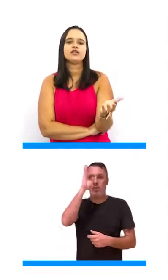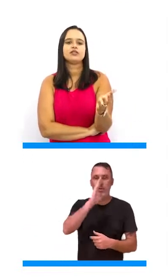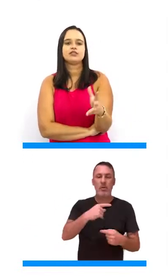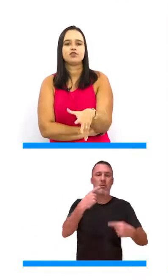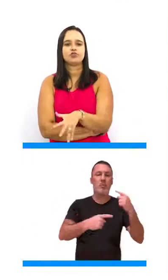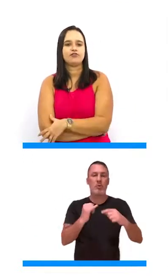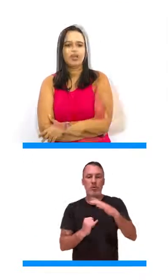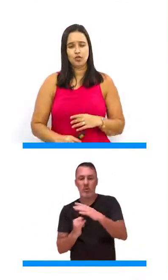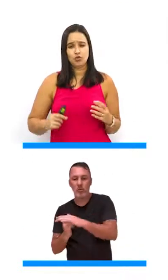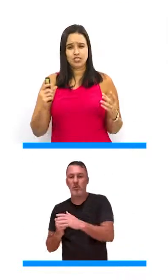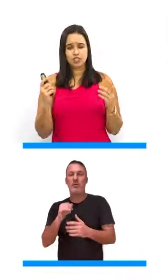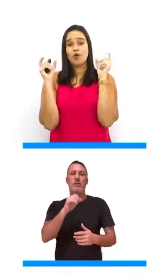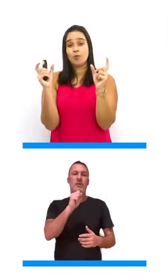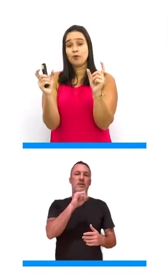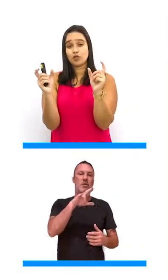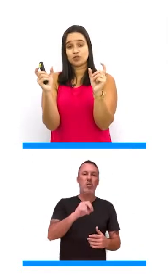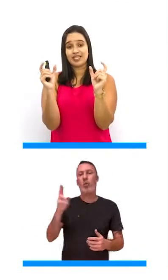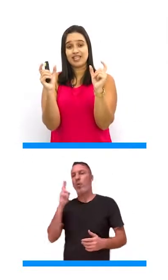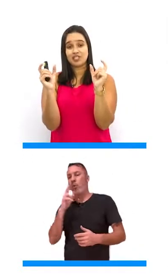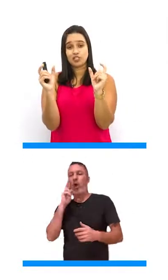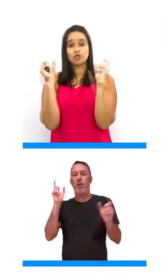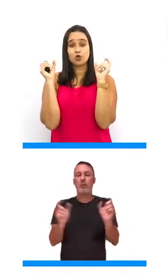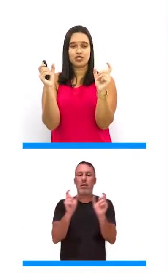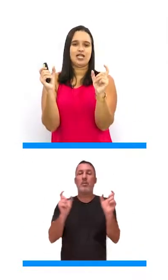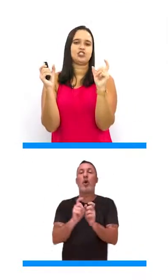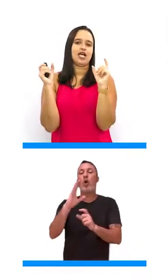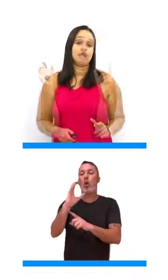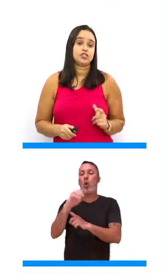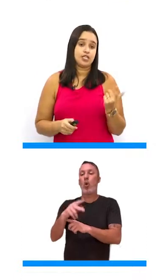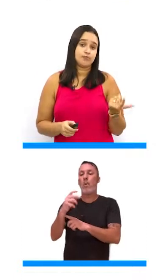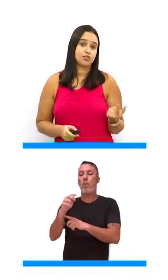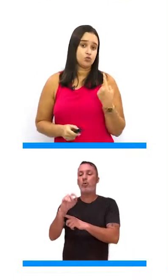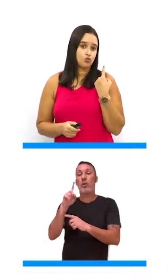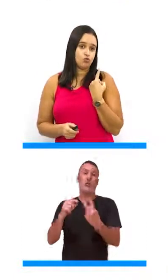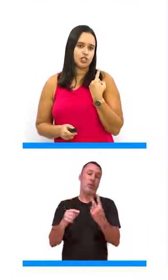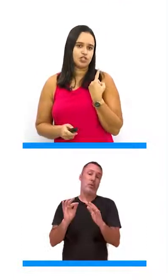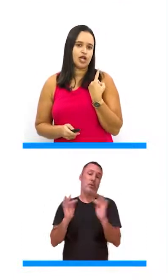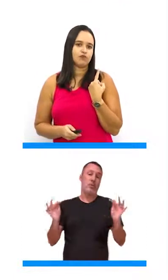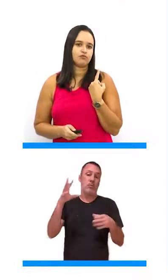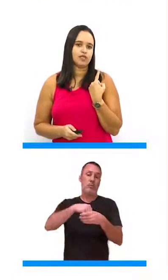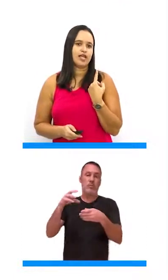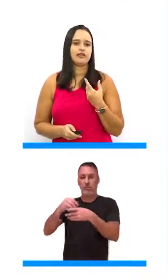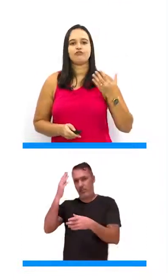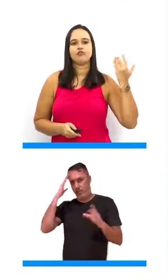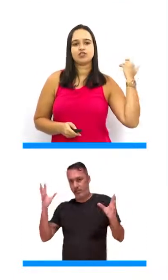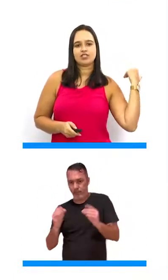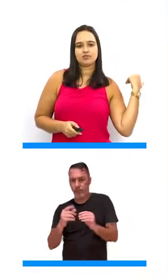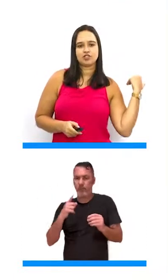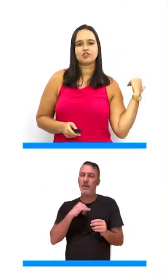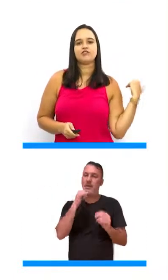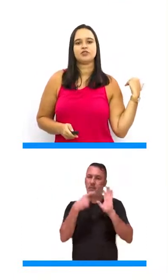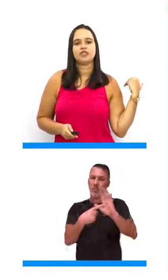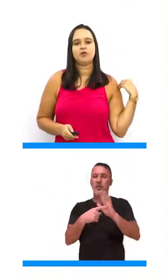institucional e sino soviético. Ou seja, composto da ideia de dois radicais. Simples, um radical, né? Foram os exemplos